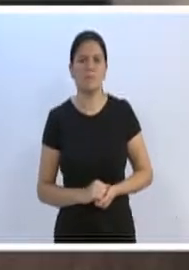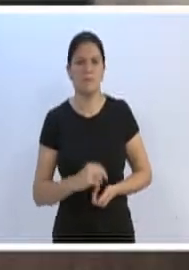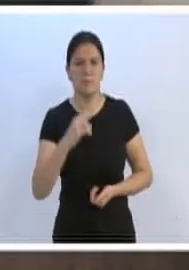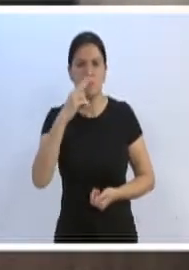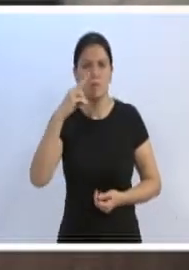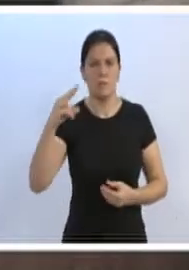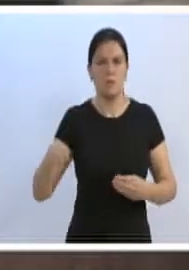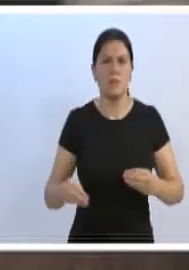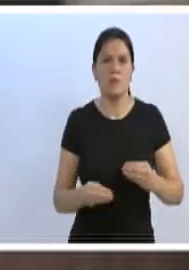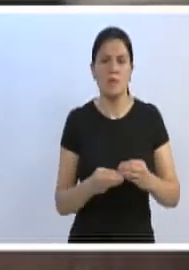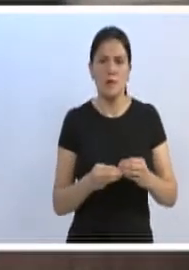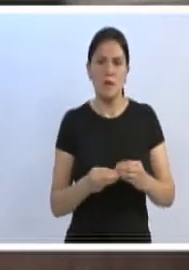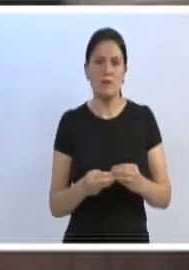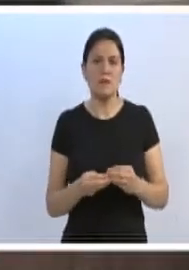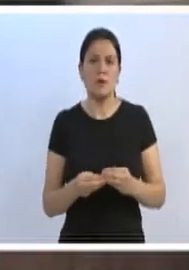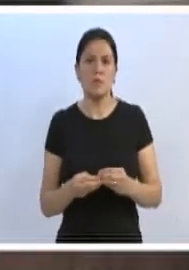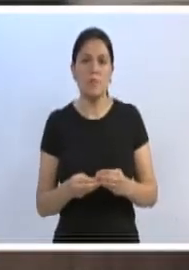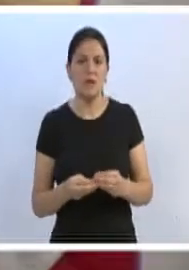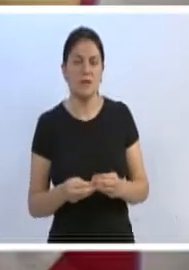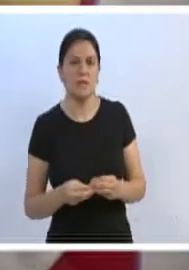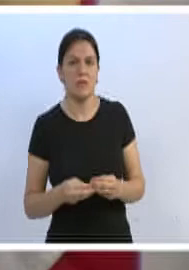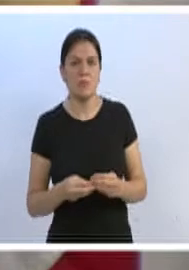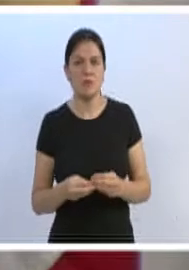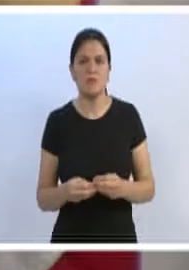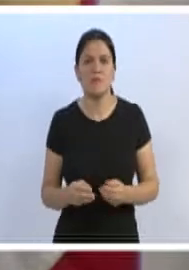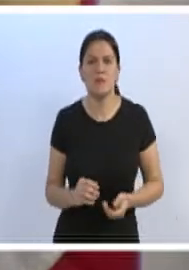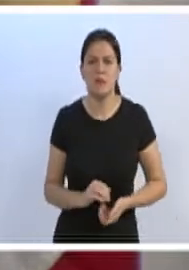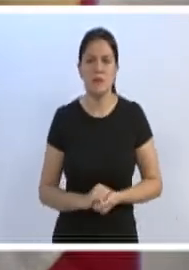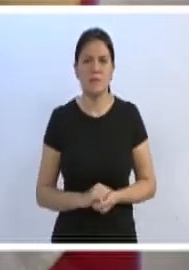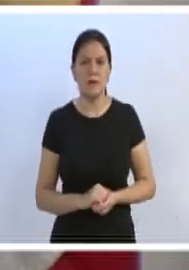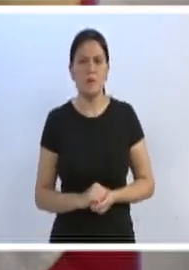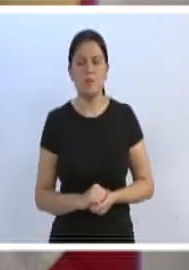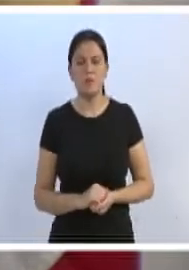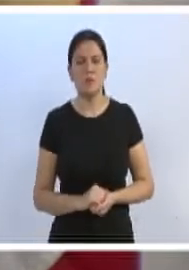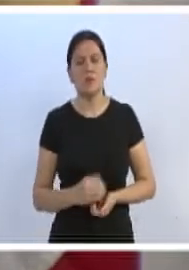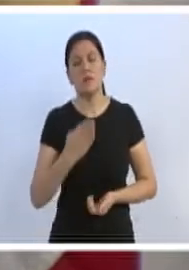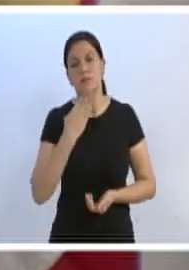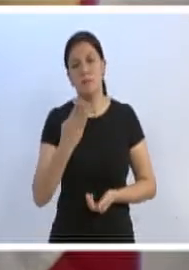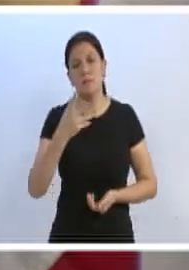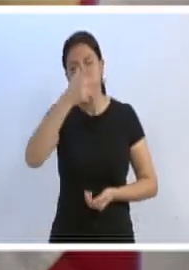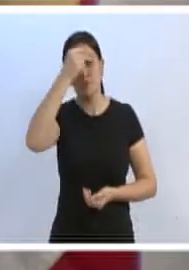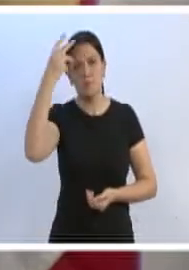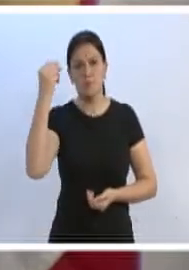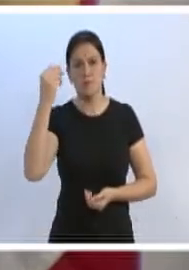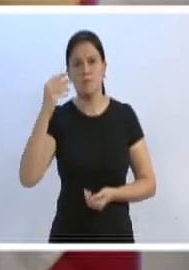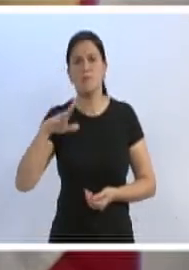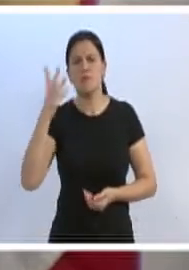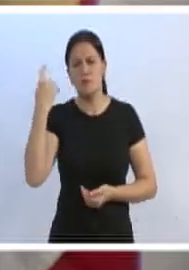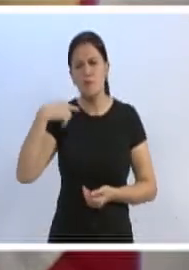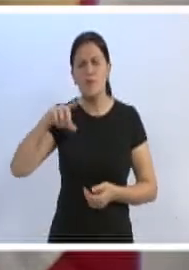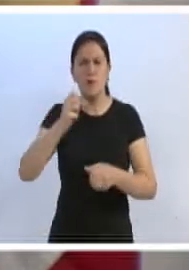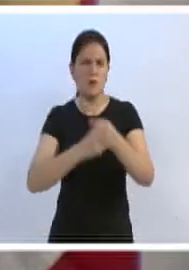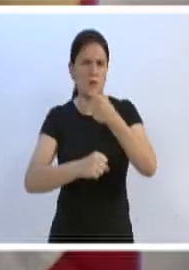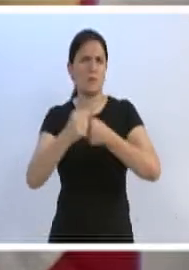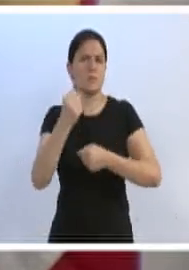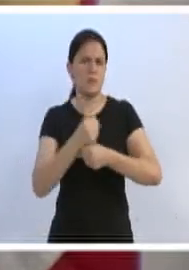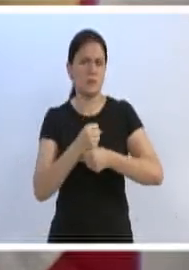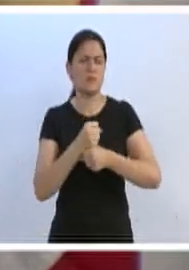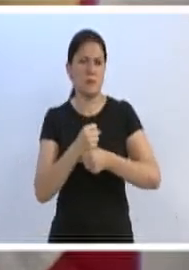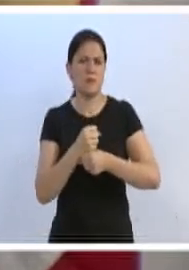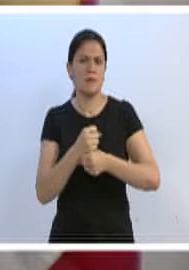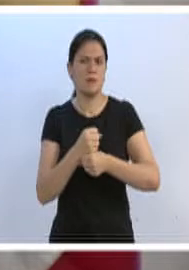concluir seu pronunciamento obrigado então fica aí o meu pedido do executivo quando nós tivemos lá no ano passado senhoras e